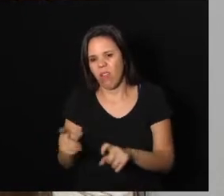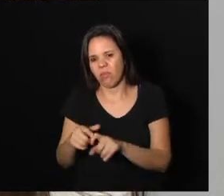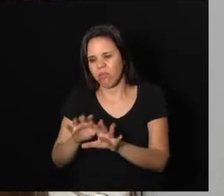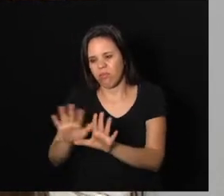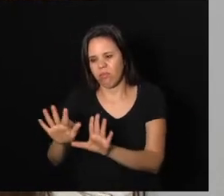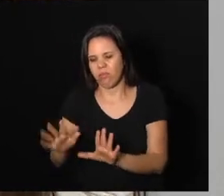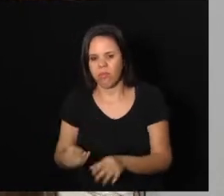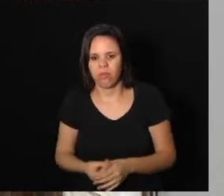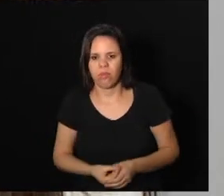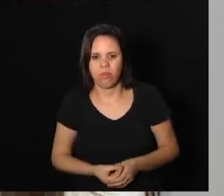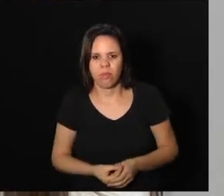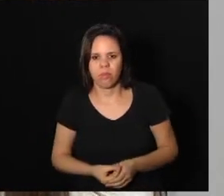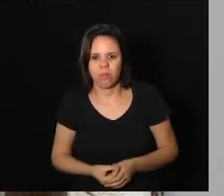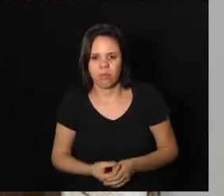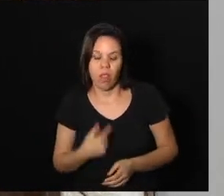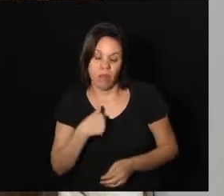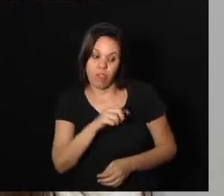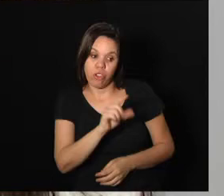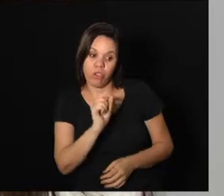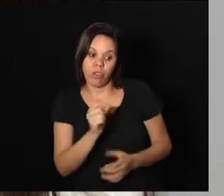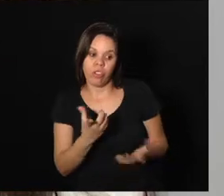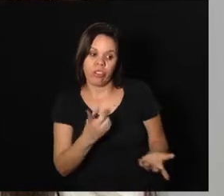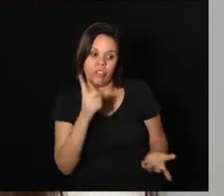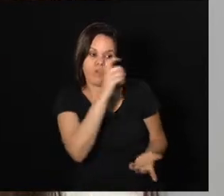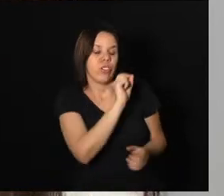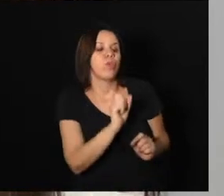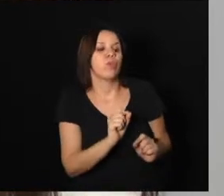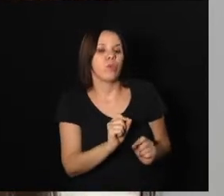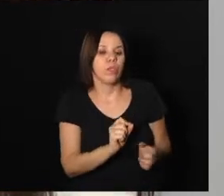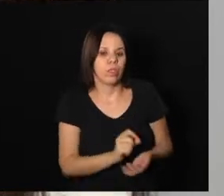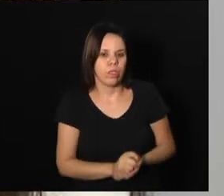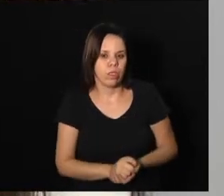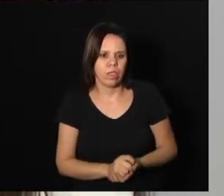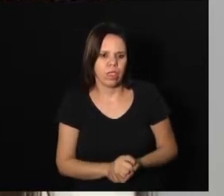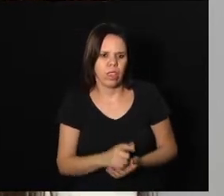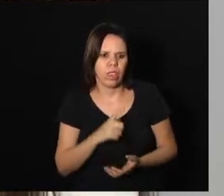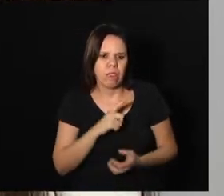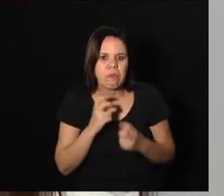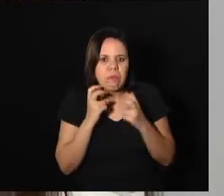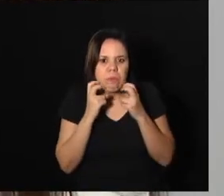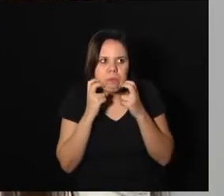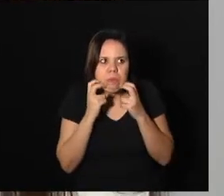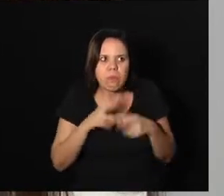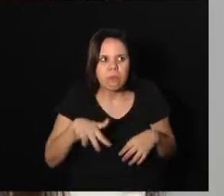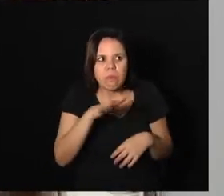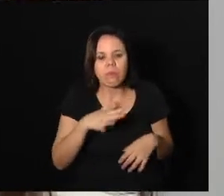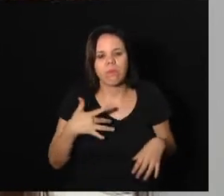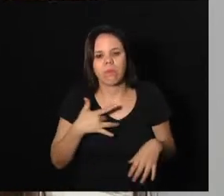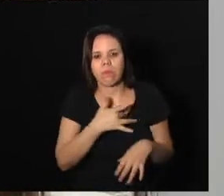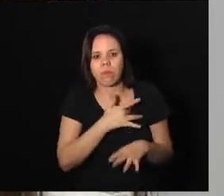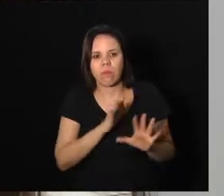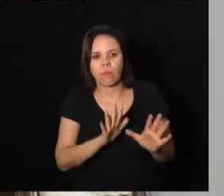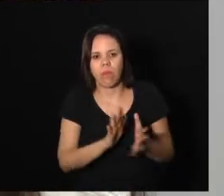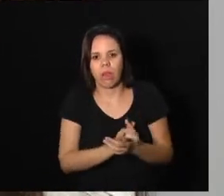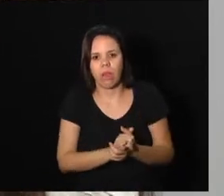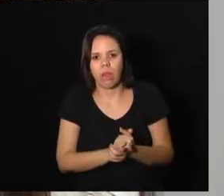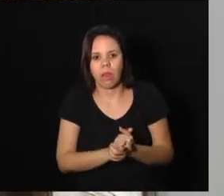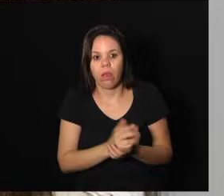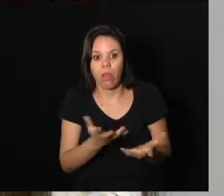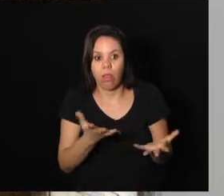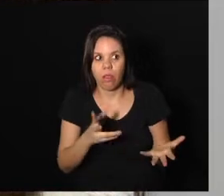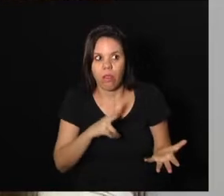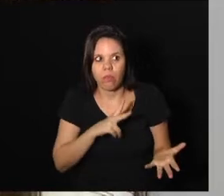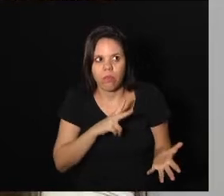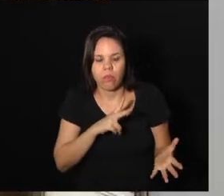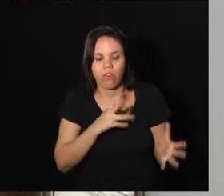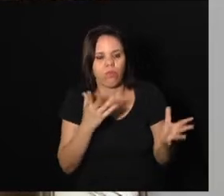essa possibilidade. Foi uma escolha difícil, porque eu tinha muita intimidade com a área da saúde. Eu sempre quis alguma coisa